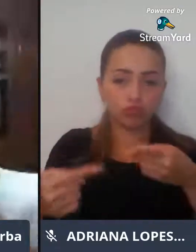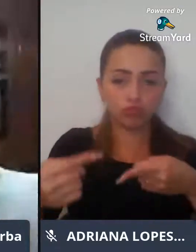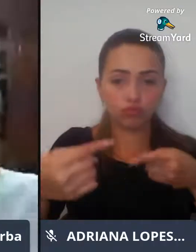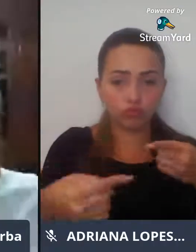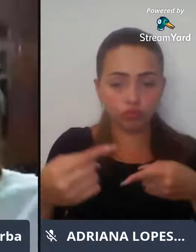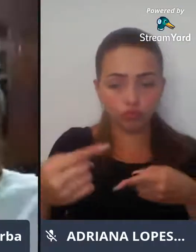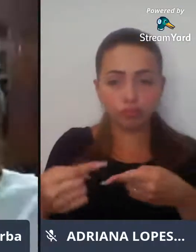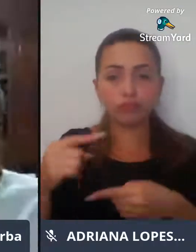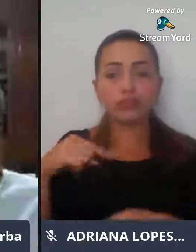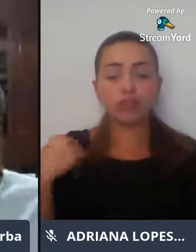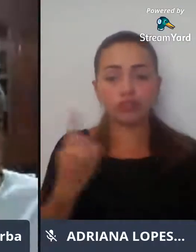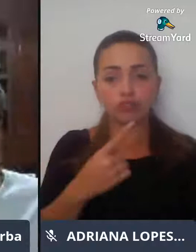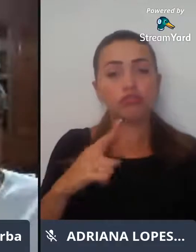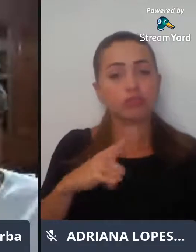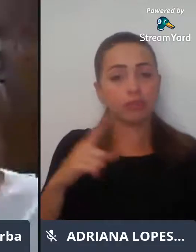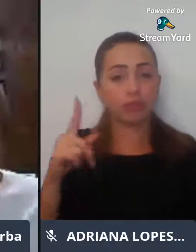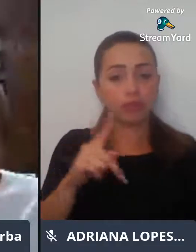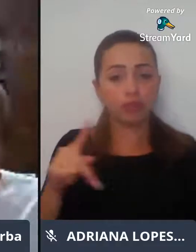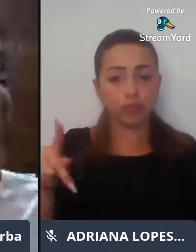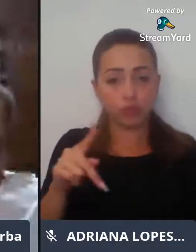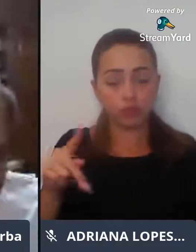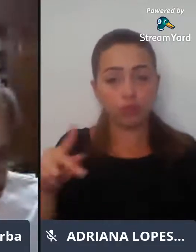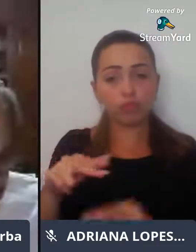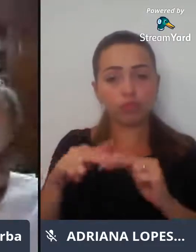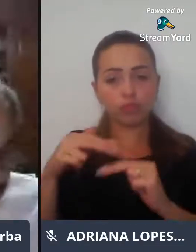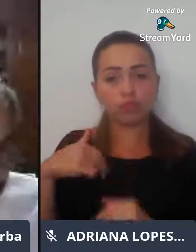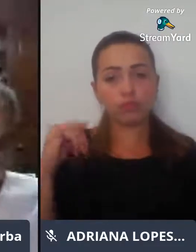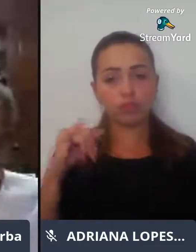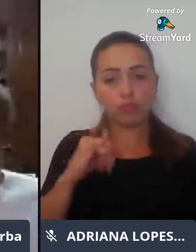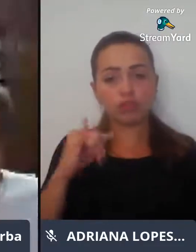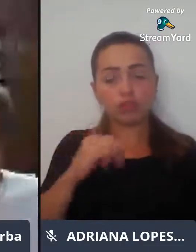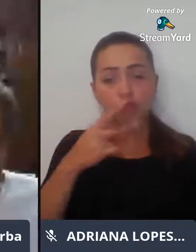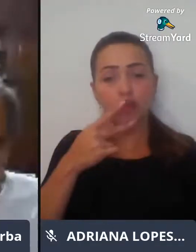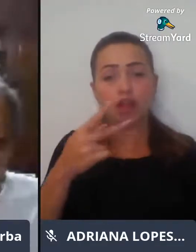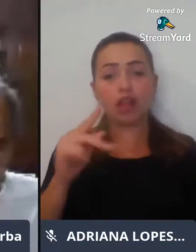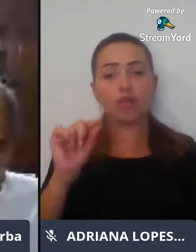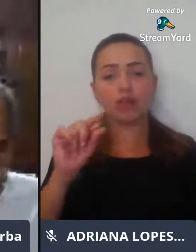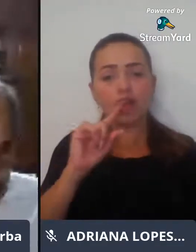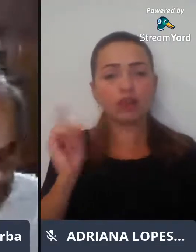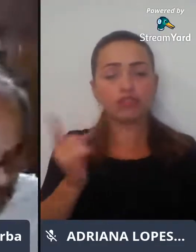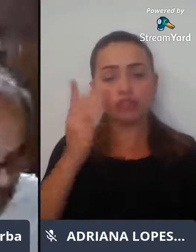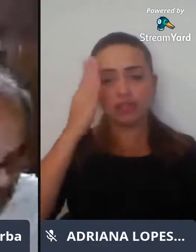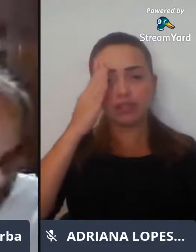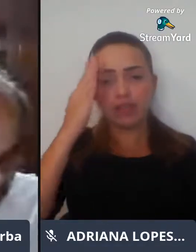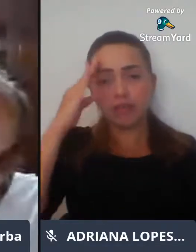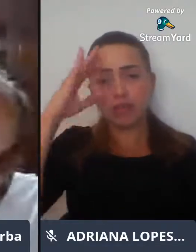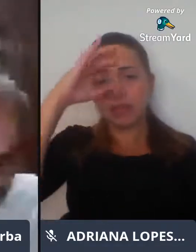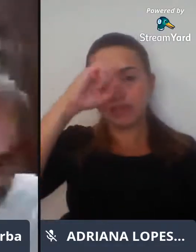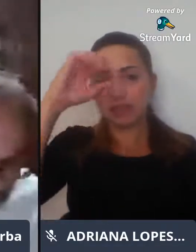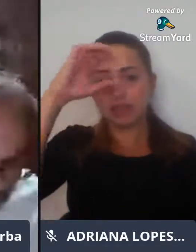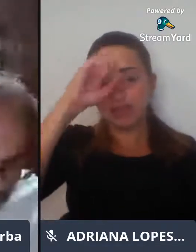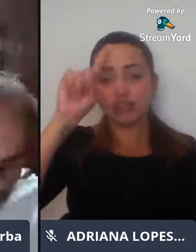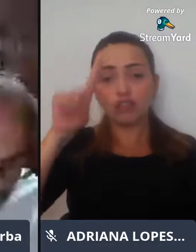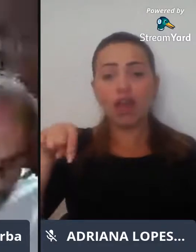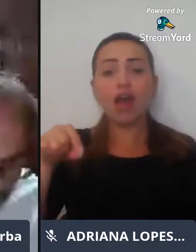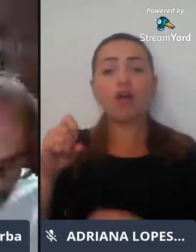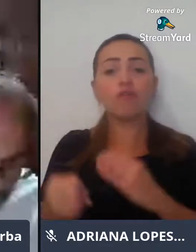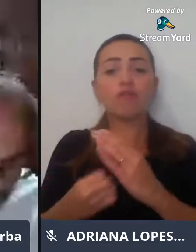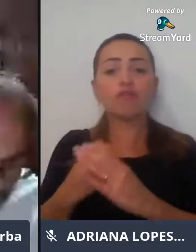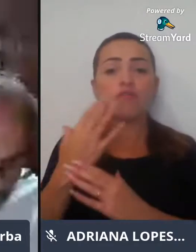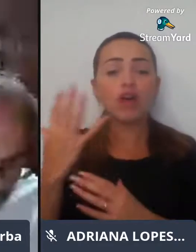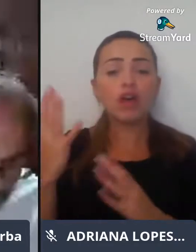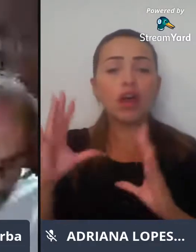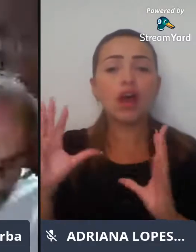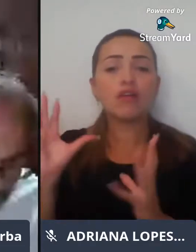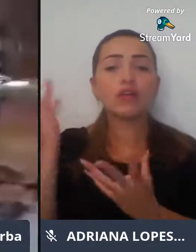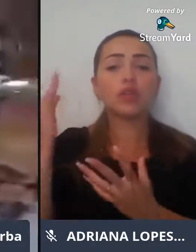professores, e aí eu aproveito para reforçar, né? Nós entendemos a aprendizagem como um fenômeno que é social, um fenômeno que